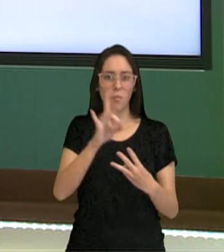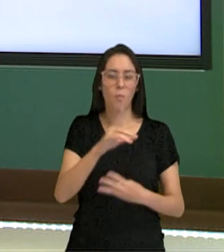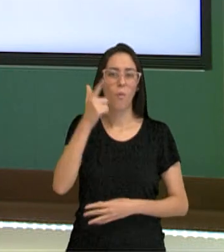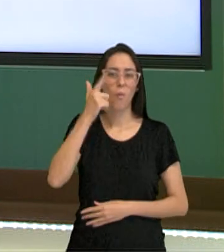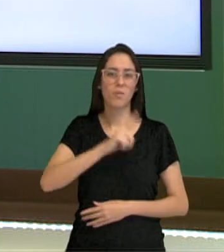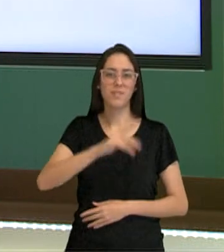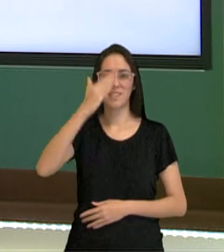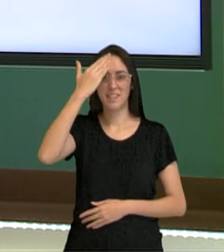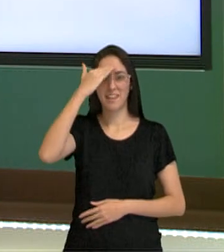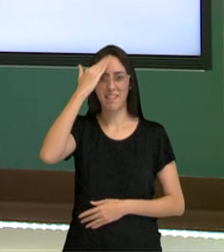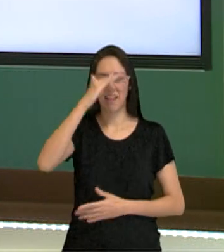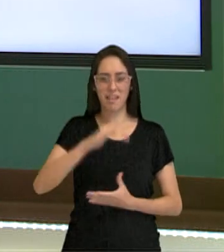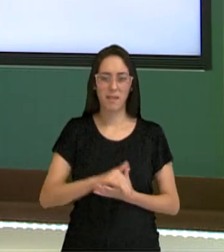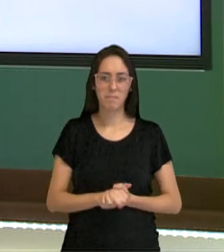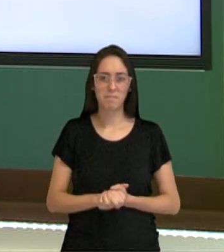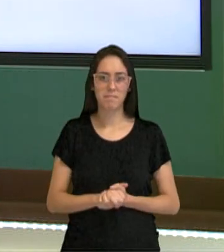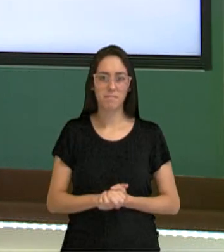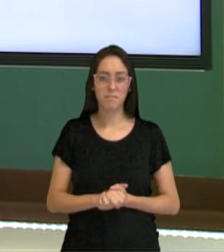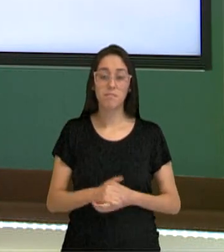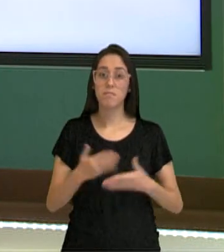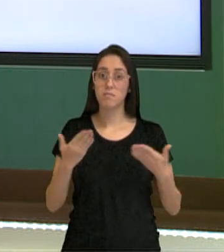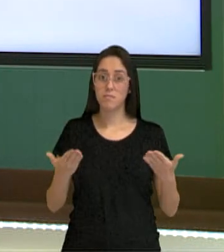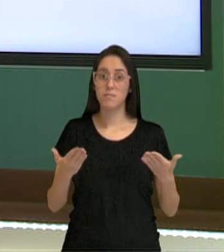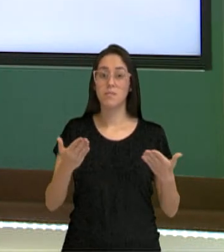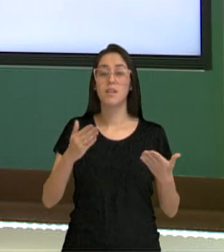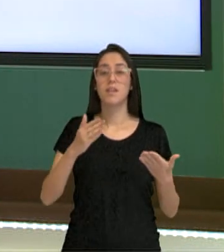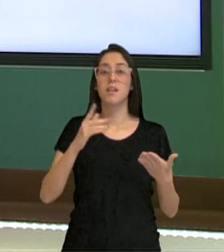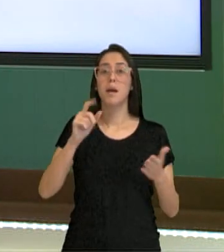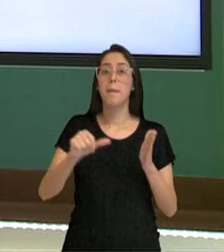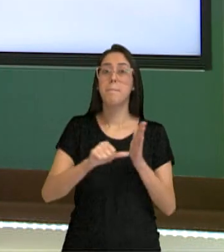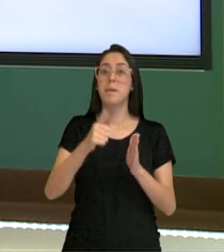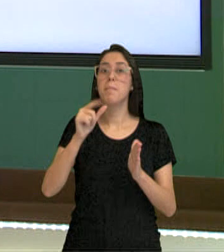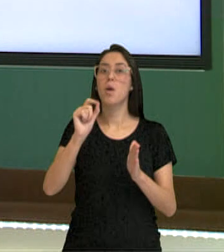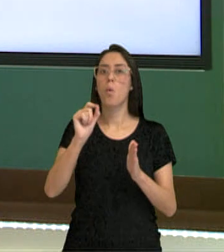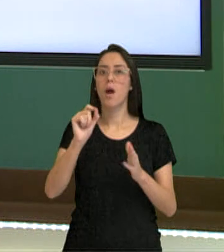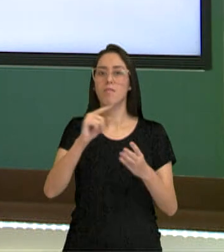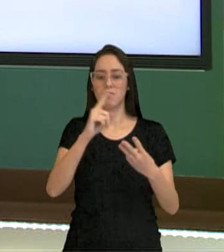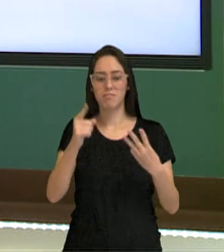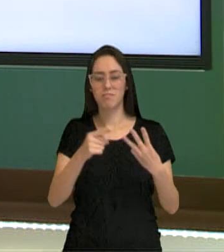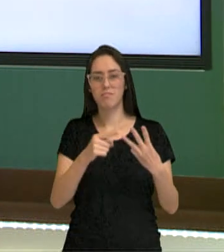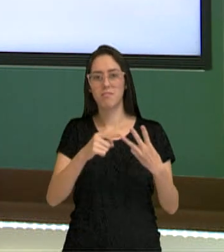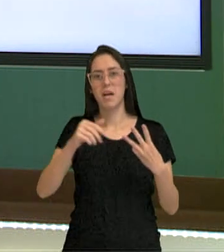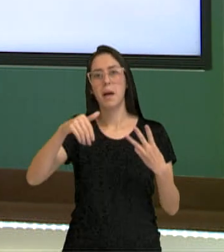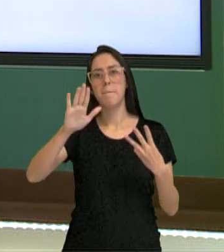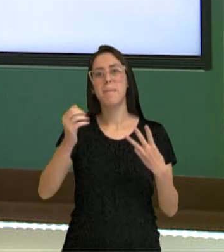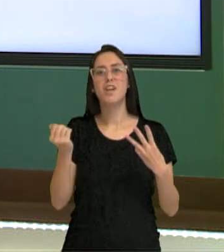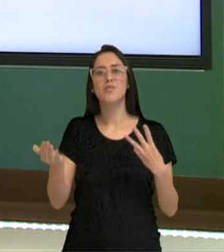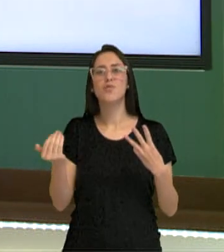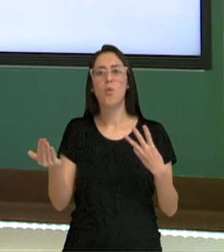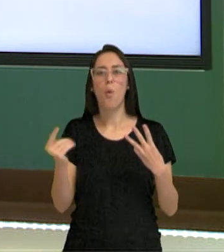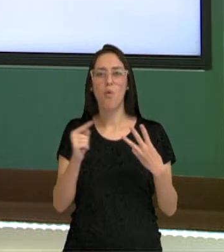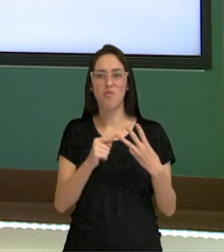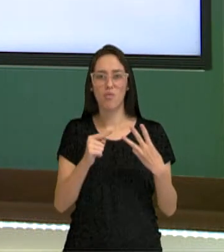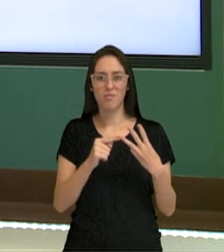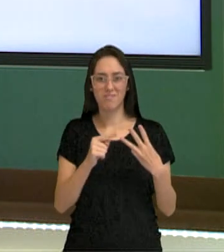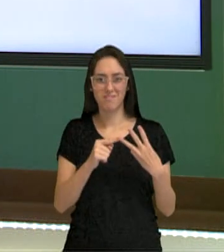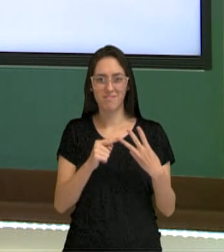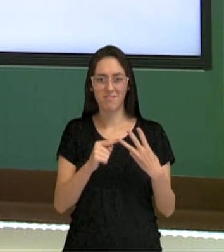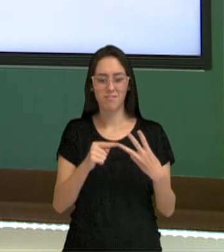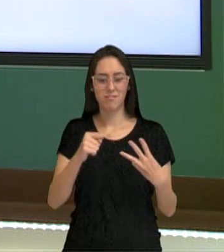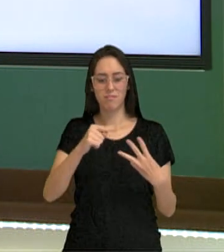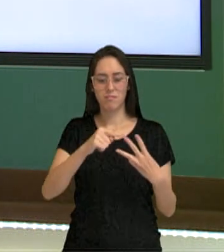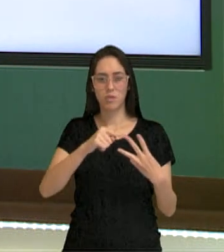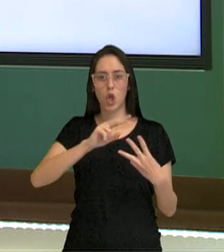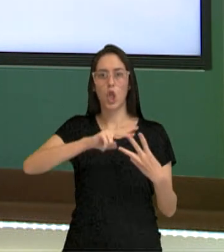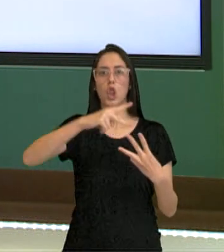conseguiu enxergar que essa história toda está baseada no número de vacas que o irmão mais novo recebeu? Eu não sei quanto